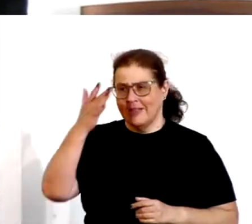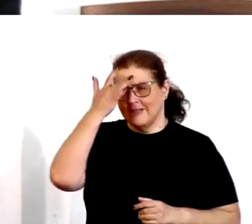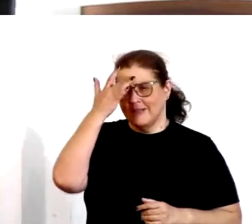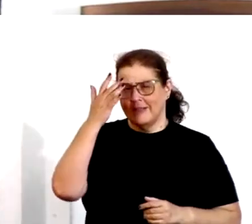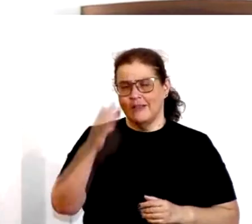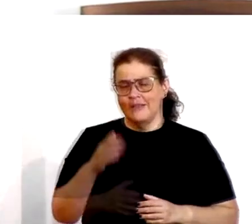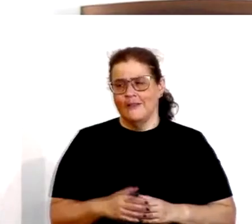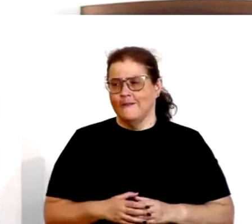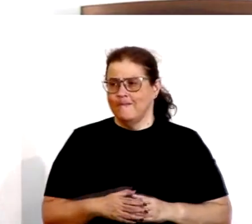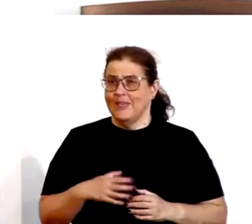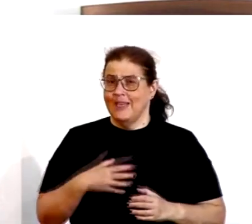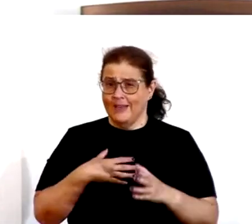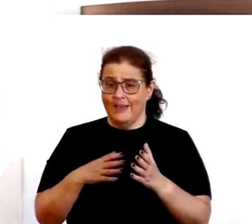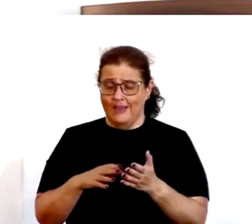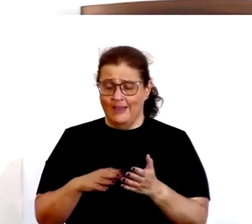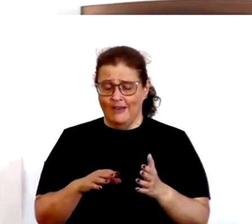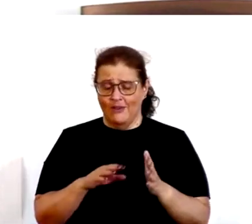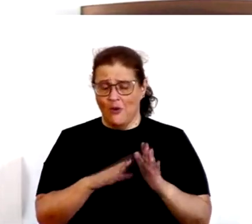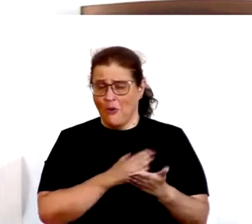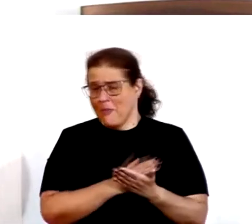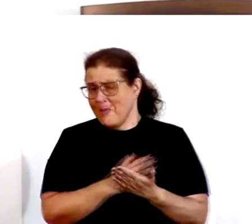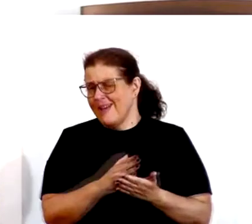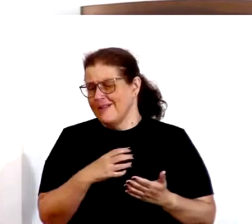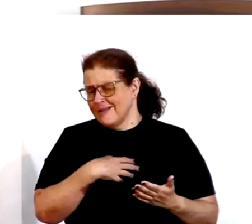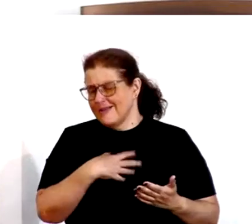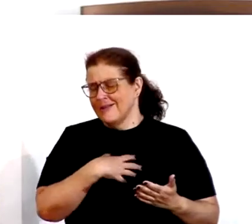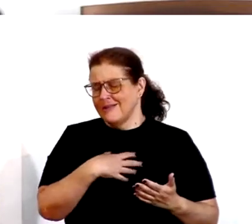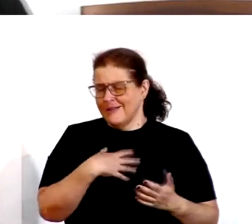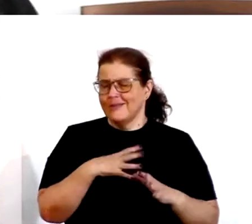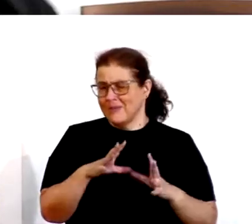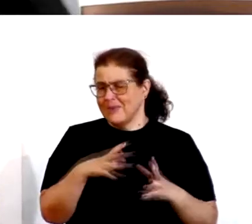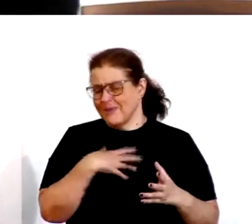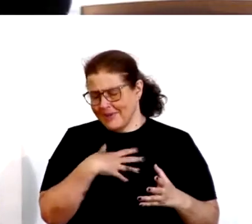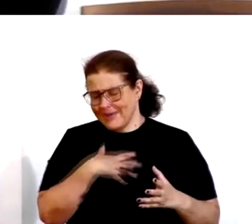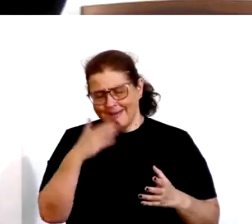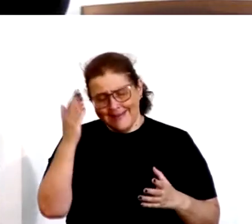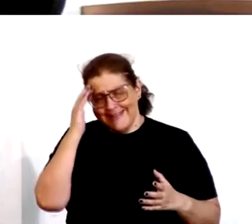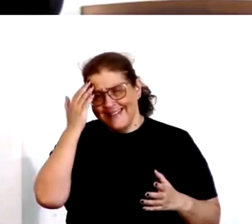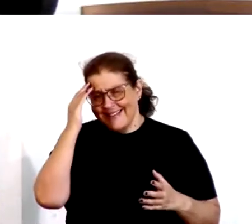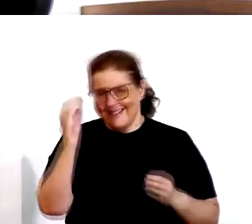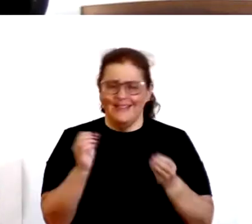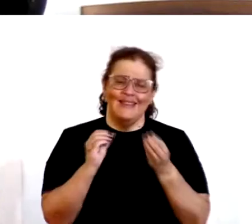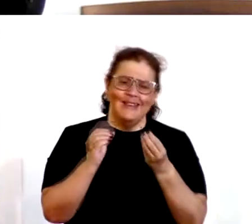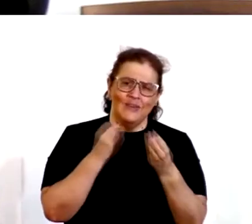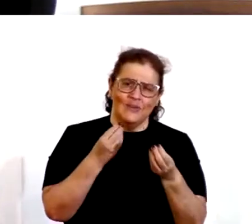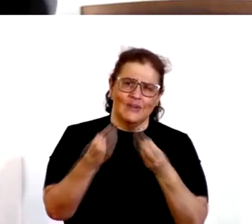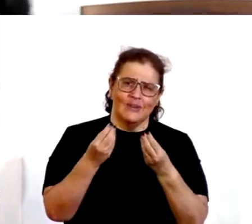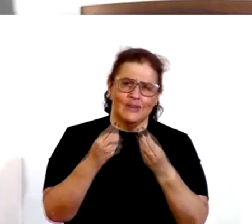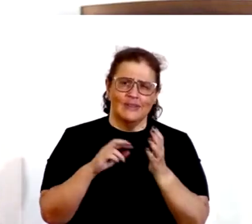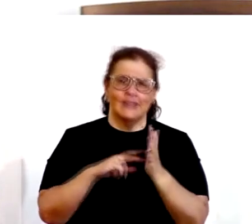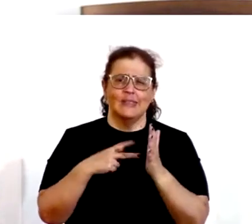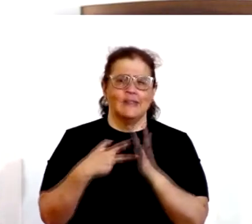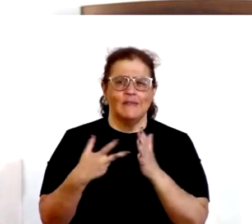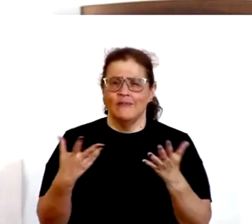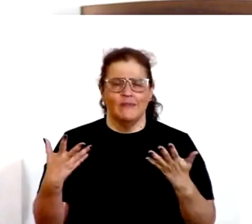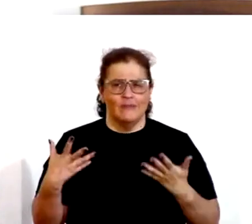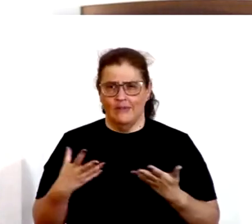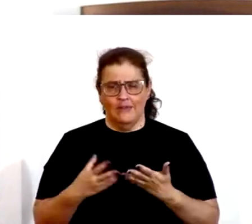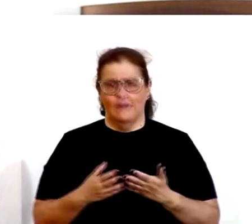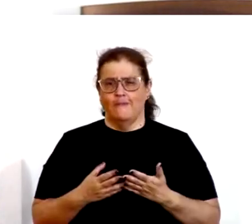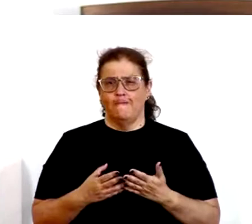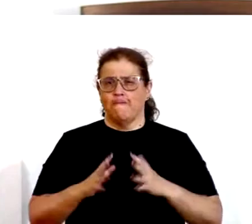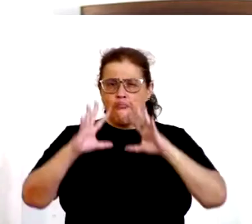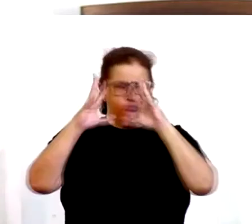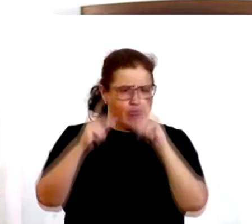foram transformados por Deus, ao ponto deles terem o pleno conhecimento. Nesse pleno